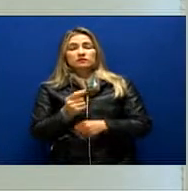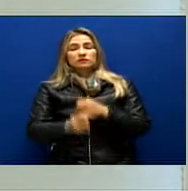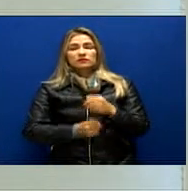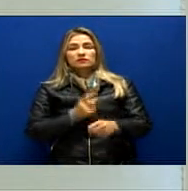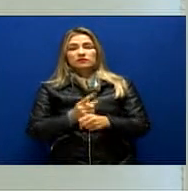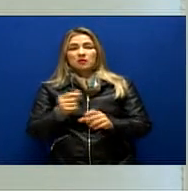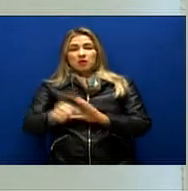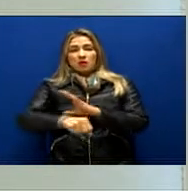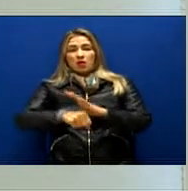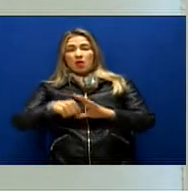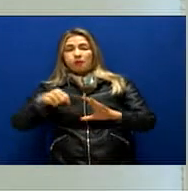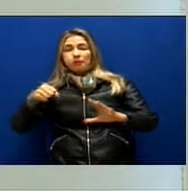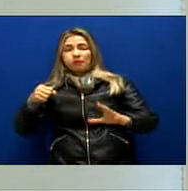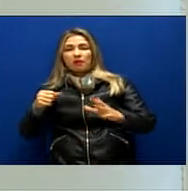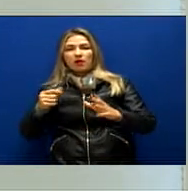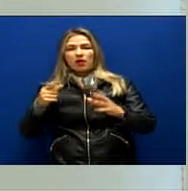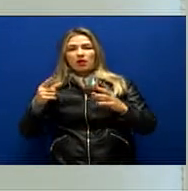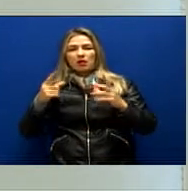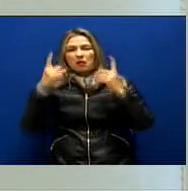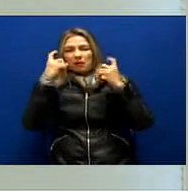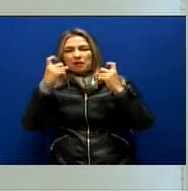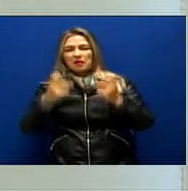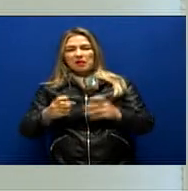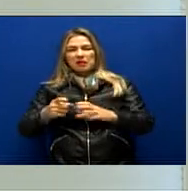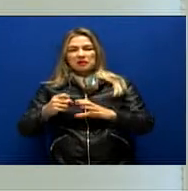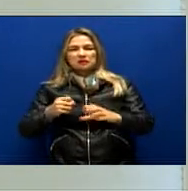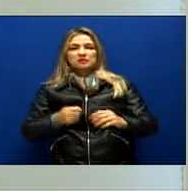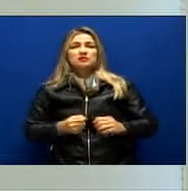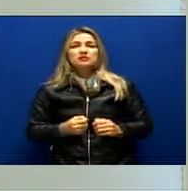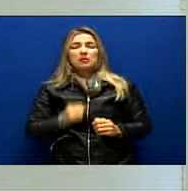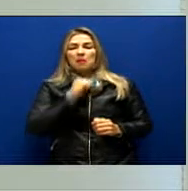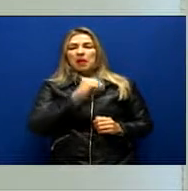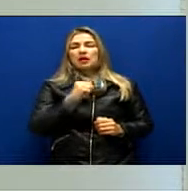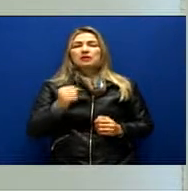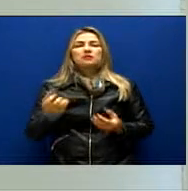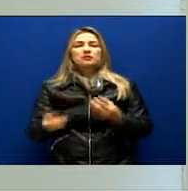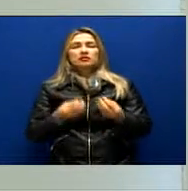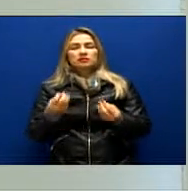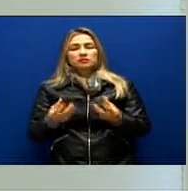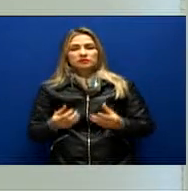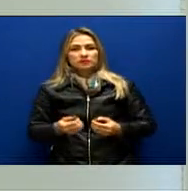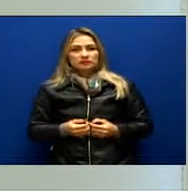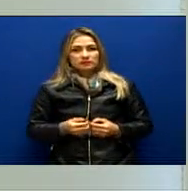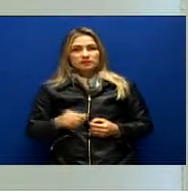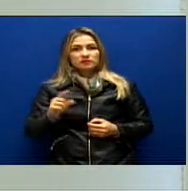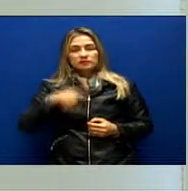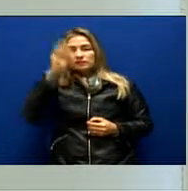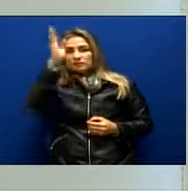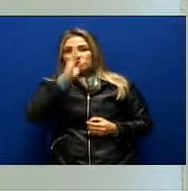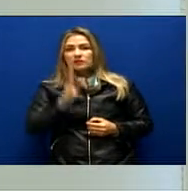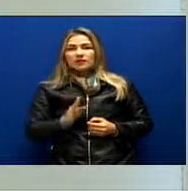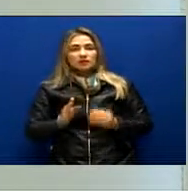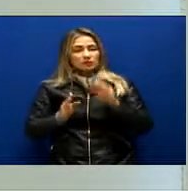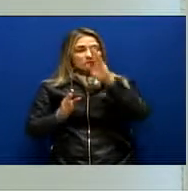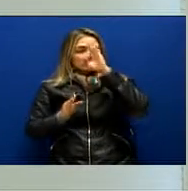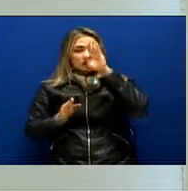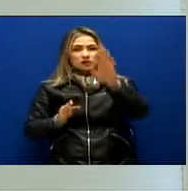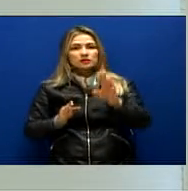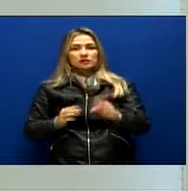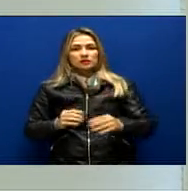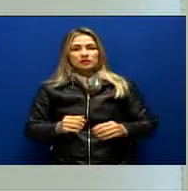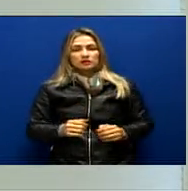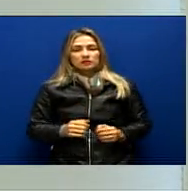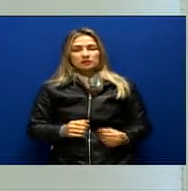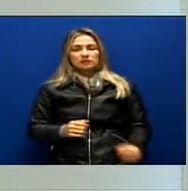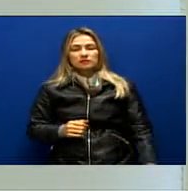no Brasil? É o país que mais tem agressão. Por homofobia, por todos os termos de